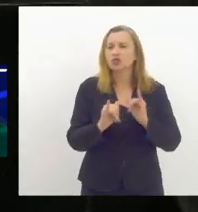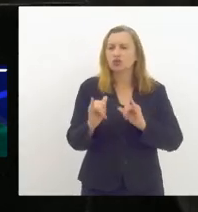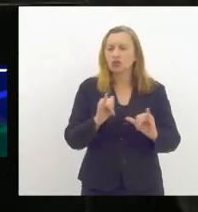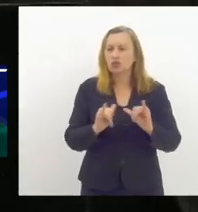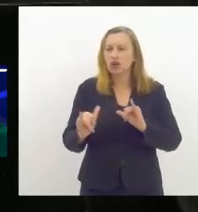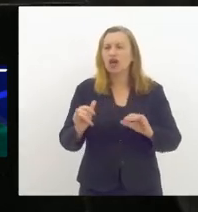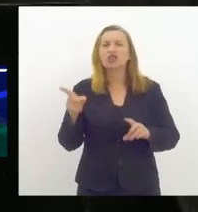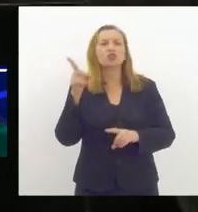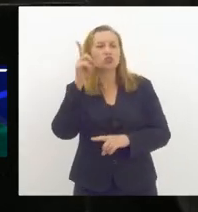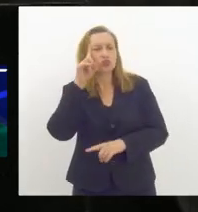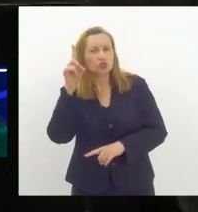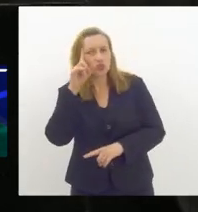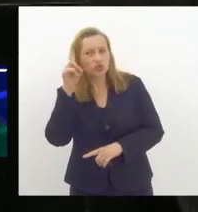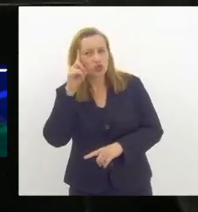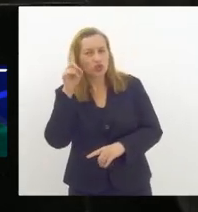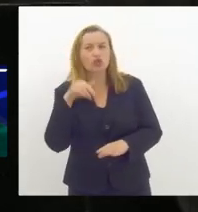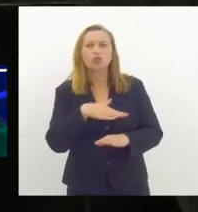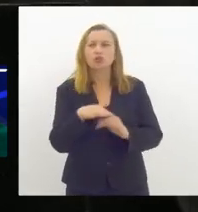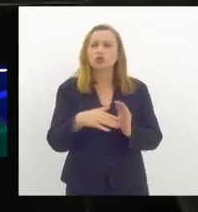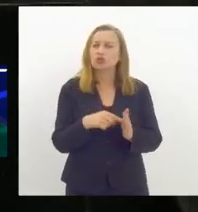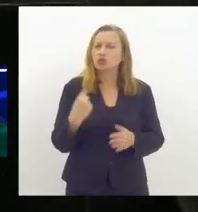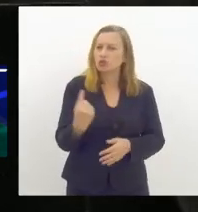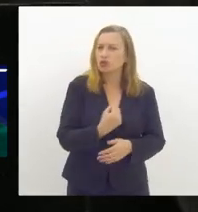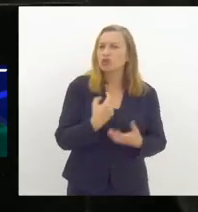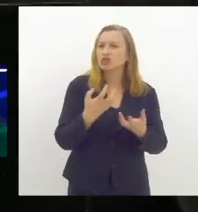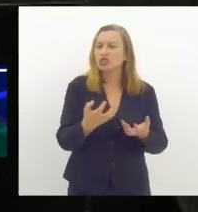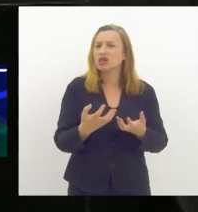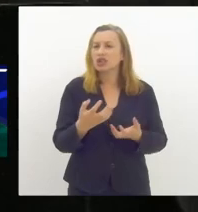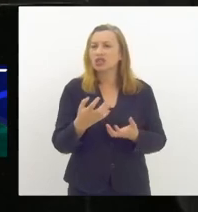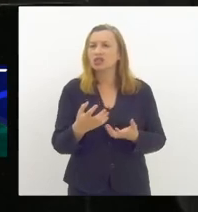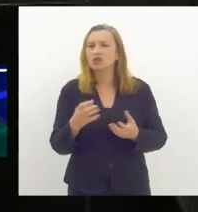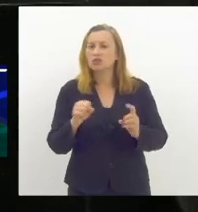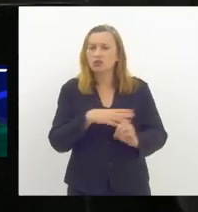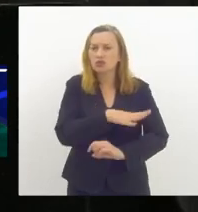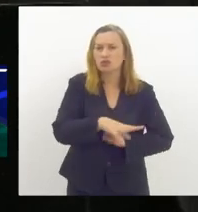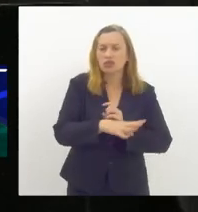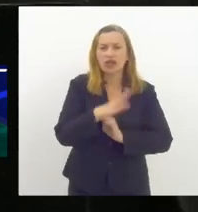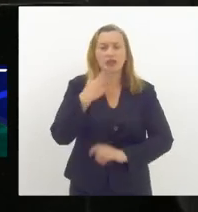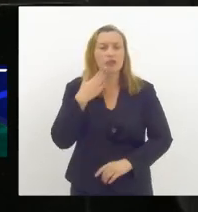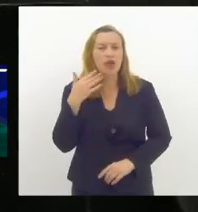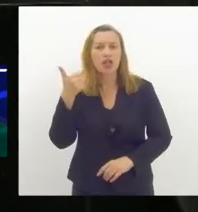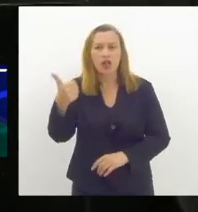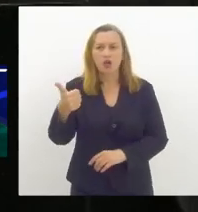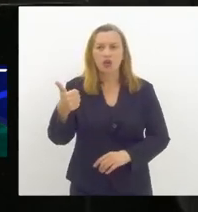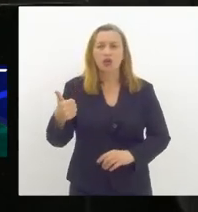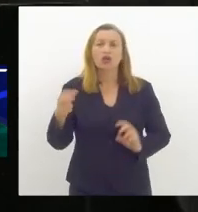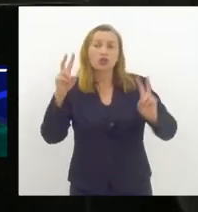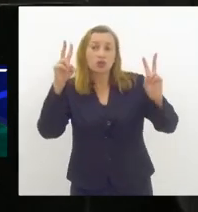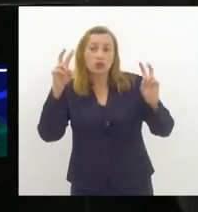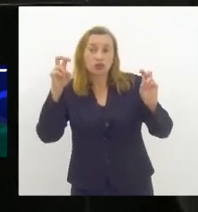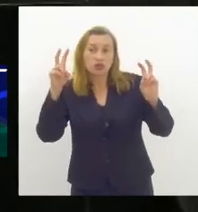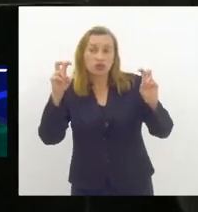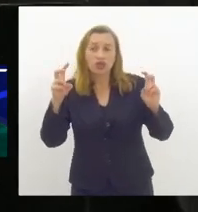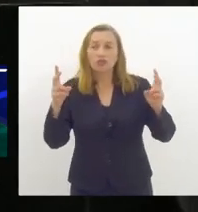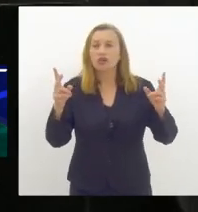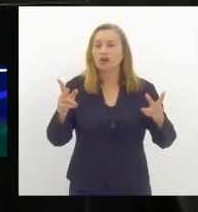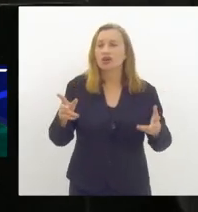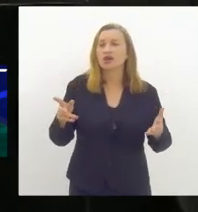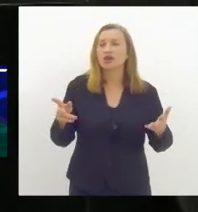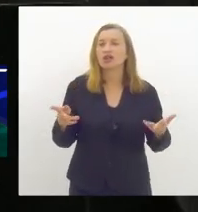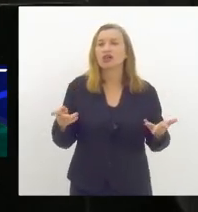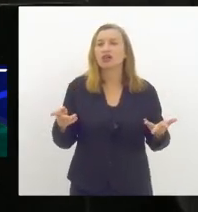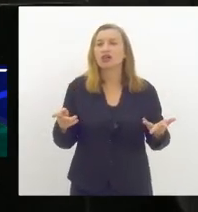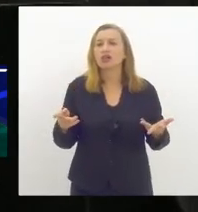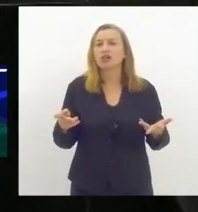todos os dias por todos nós que queremos uma sociedade melhor e o tema tratado foi